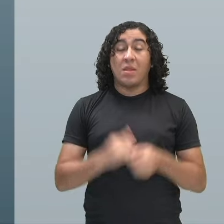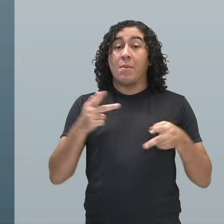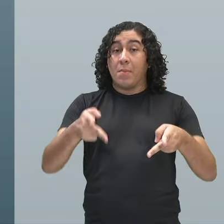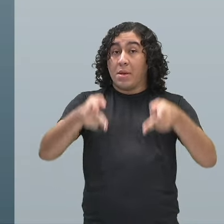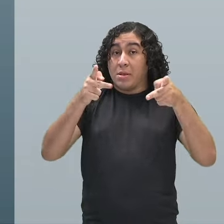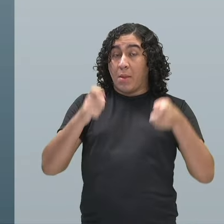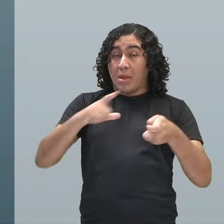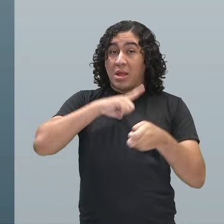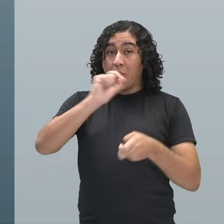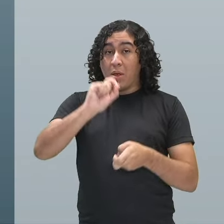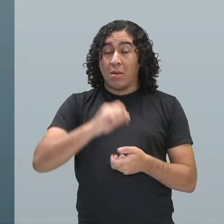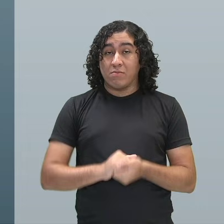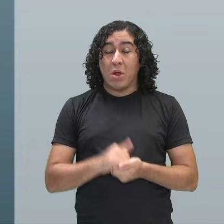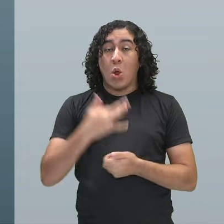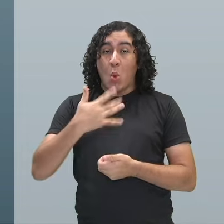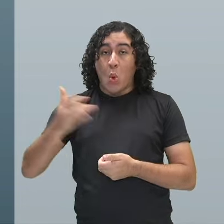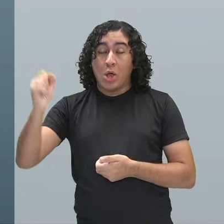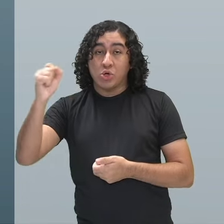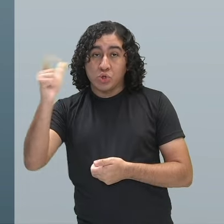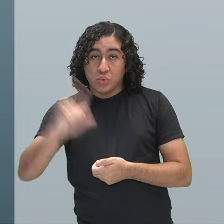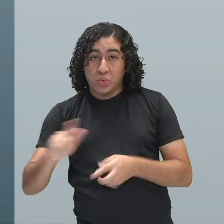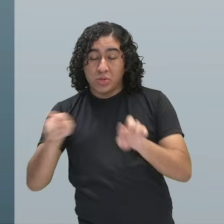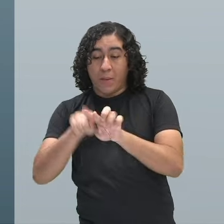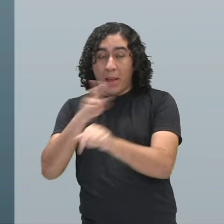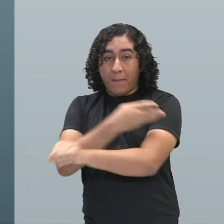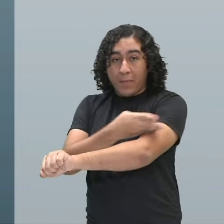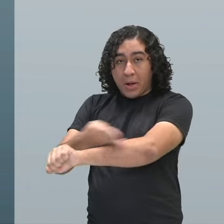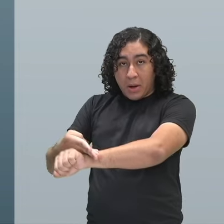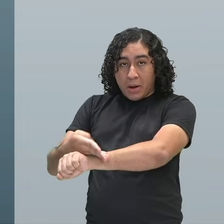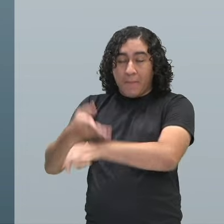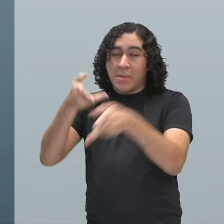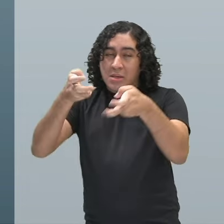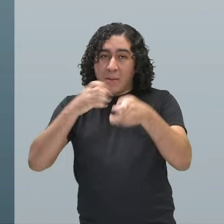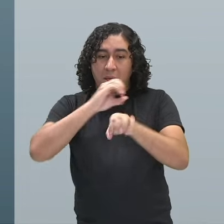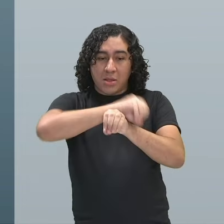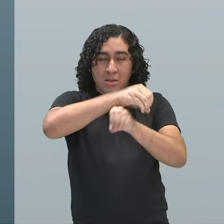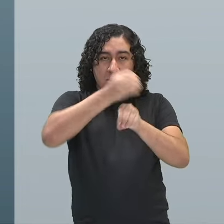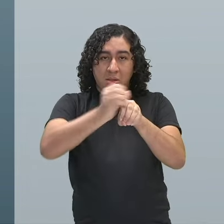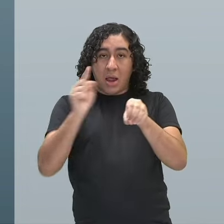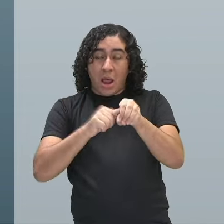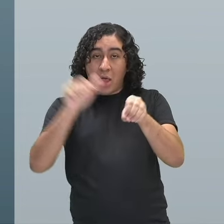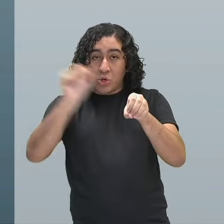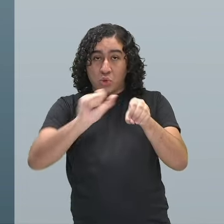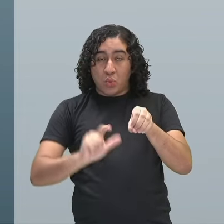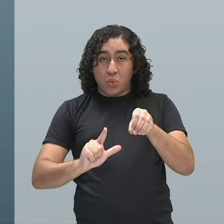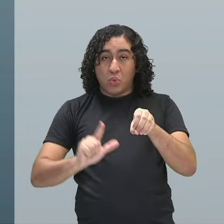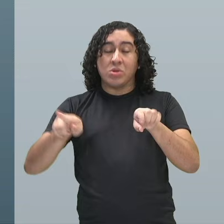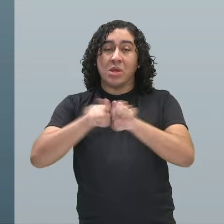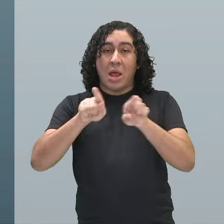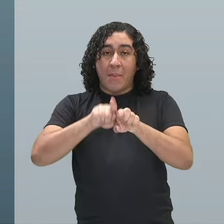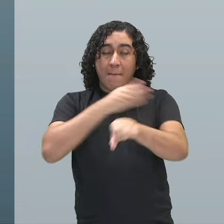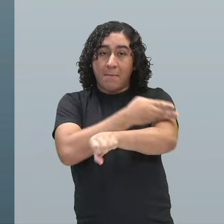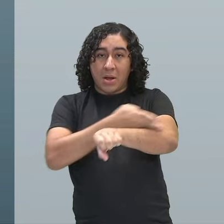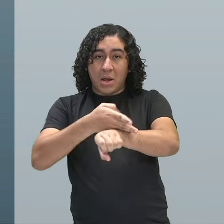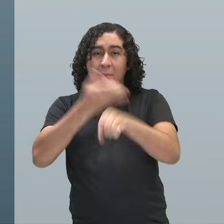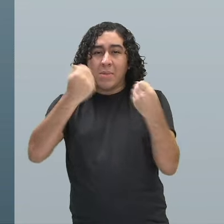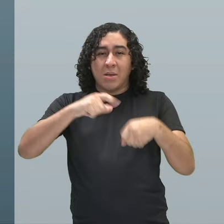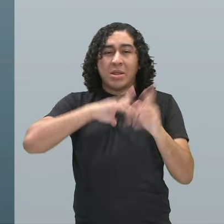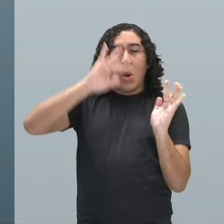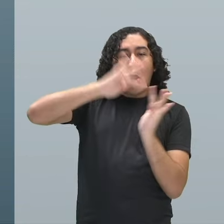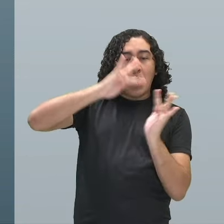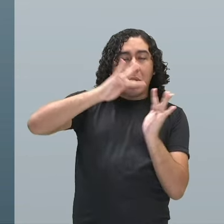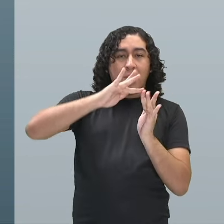tem as bolas azuis e as bolas brancas. Nesse que ele está tirando agora, as bolas azuis tiraram ela.